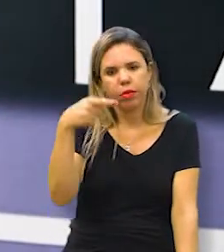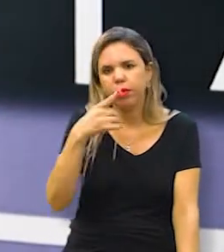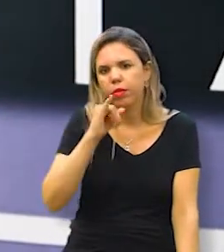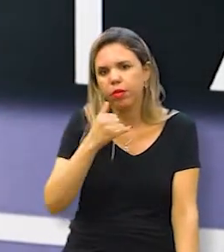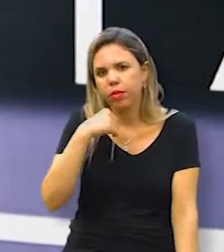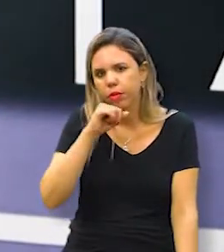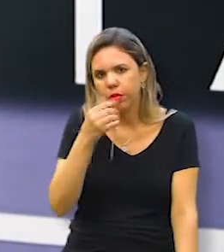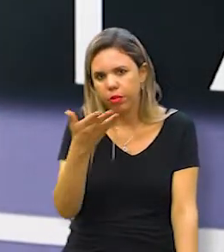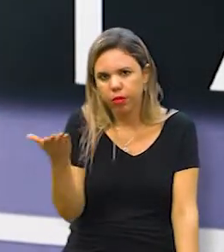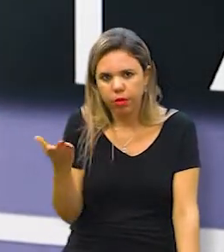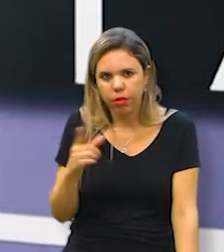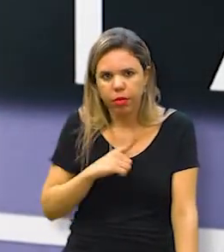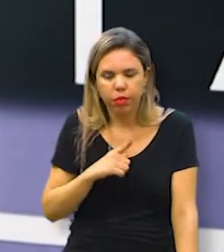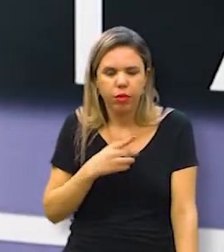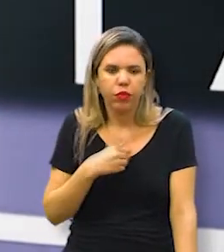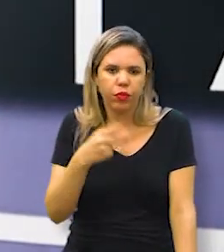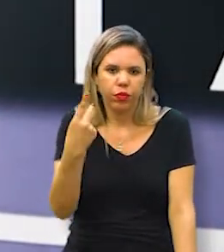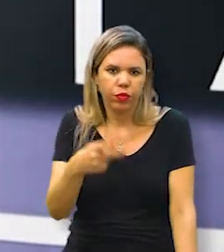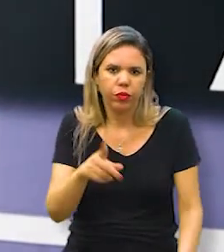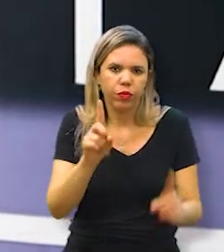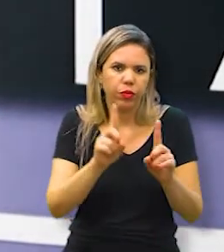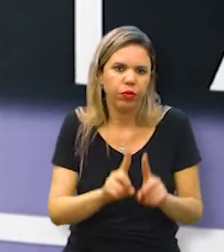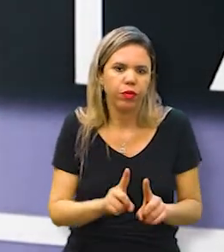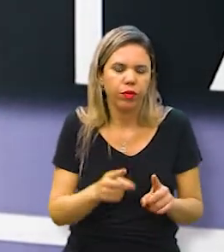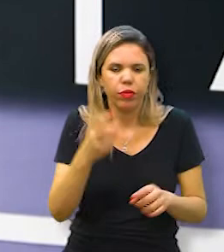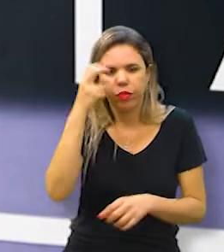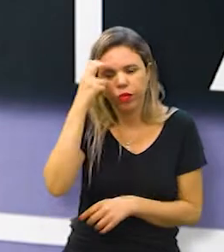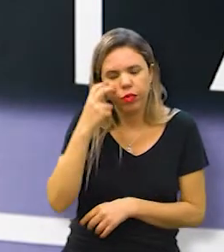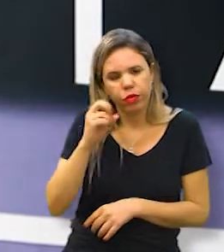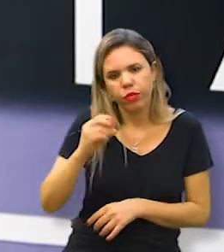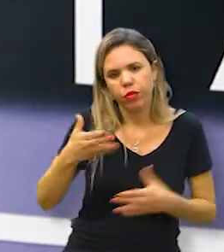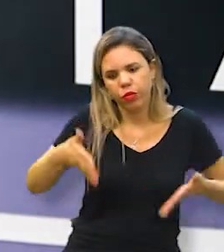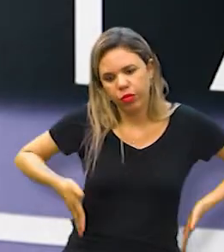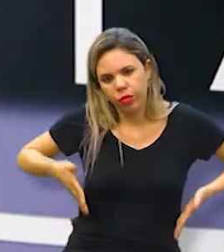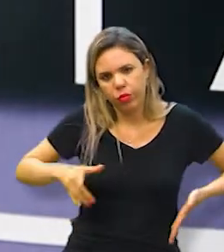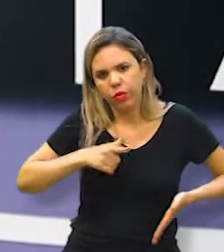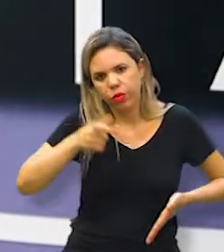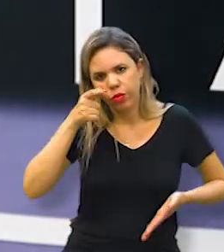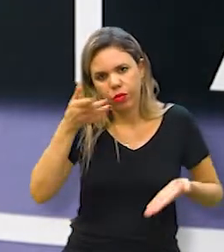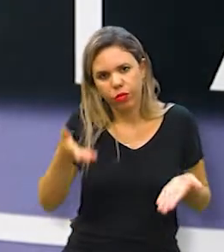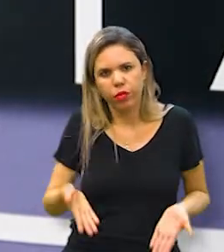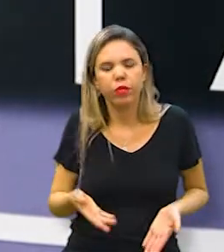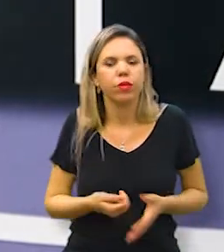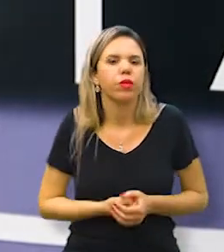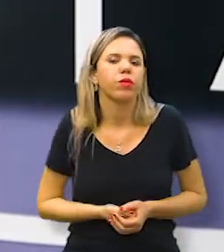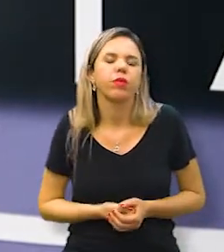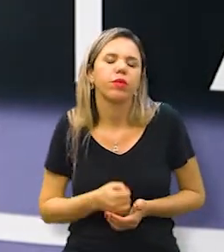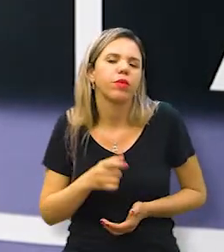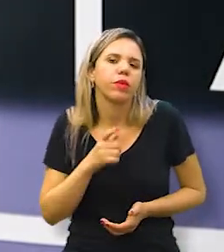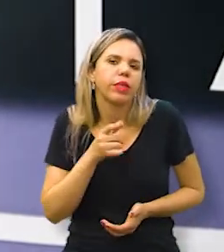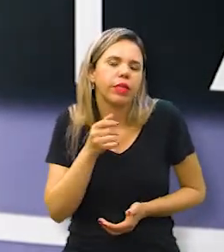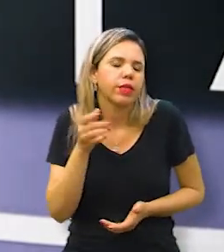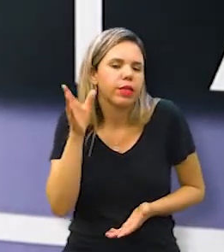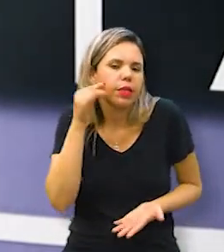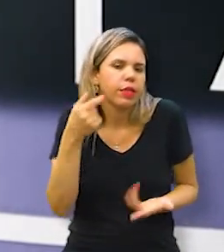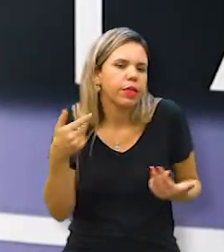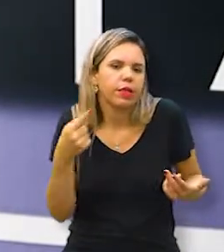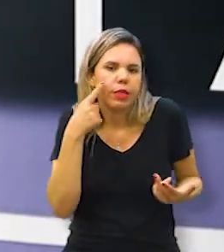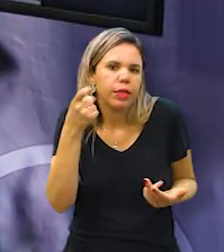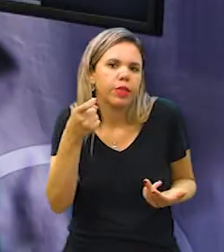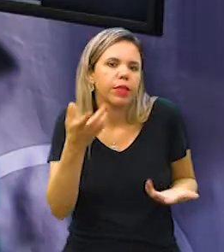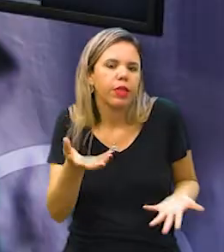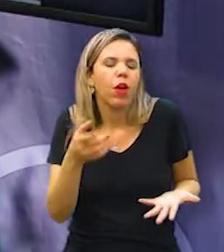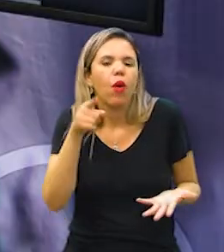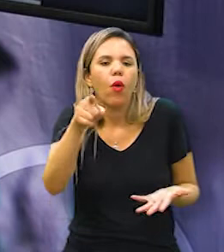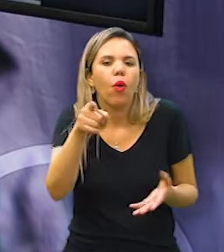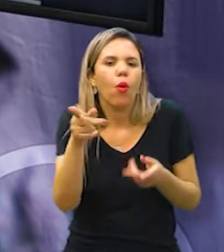alguma mãe que tem um filho com deficiência intelectual ou física e estiver nos assistindo, por algum motivo tiver tido algum interesse, qual